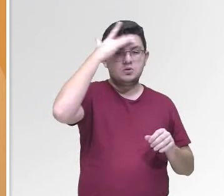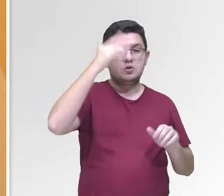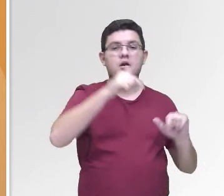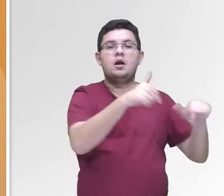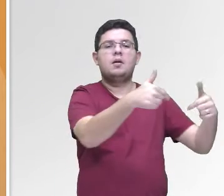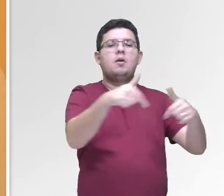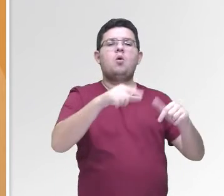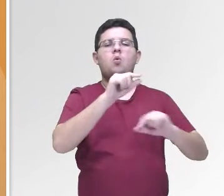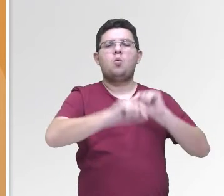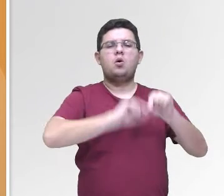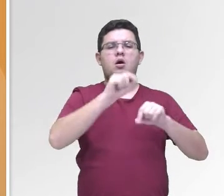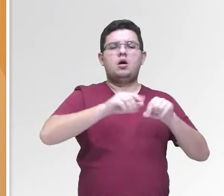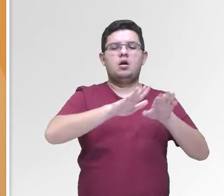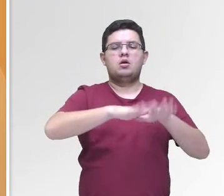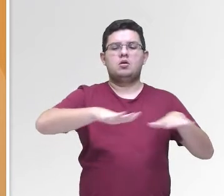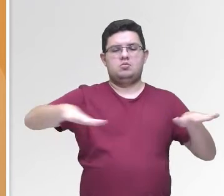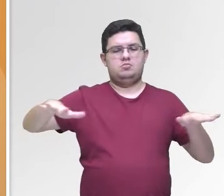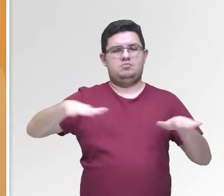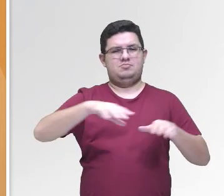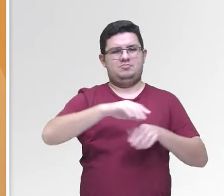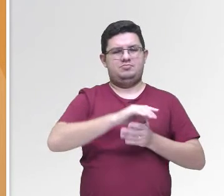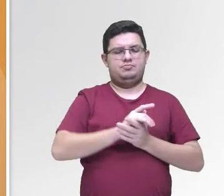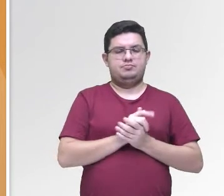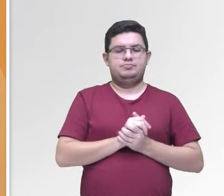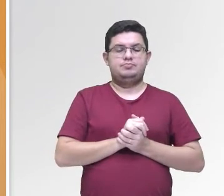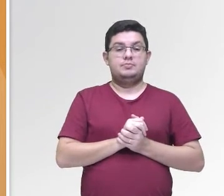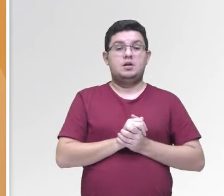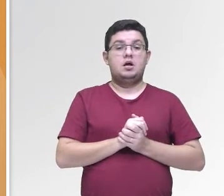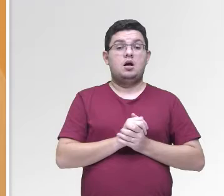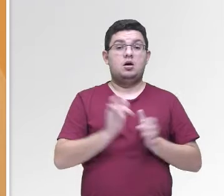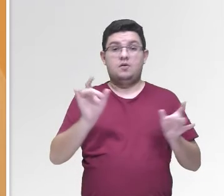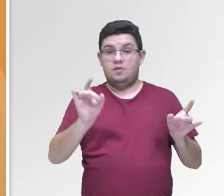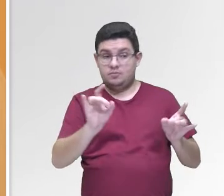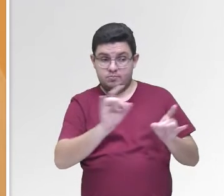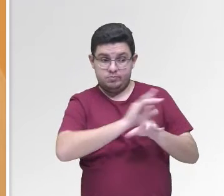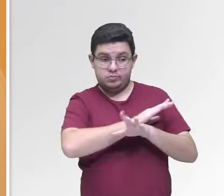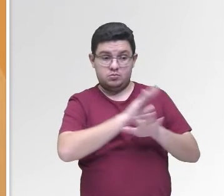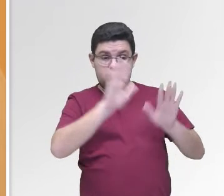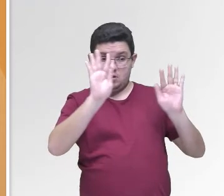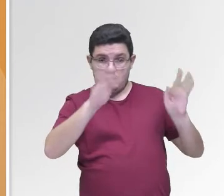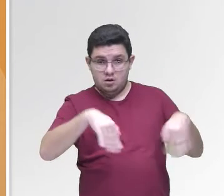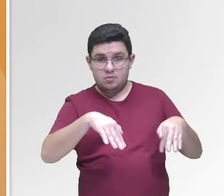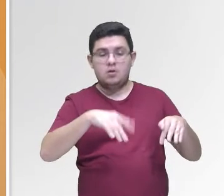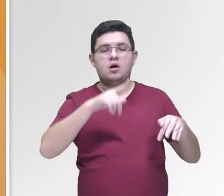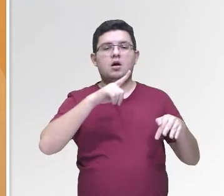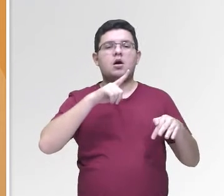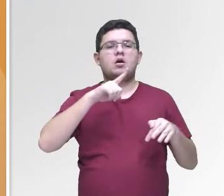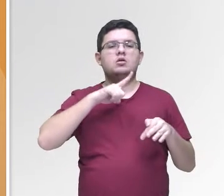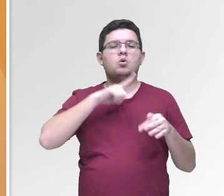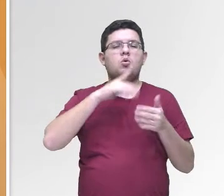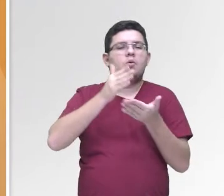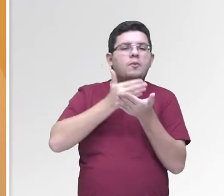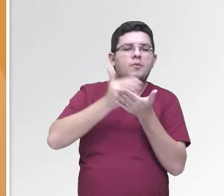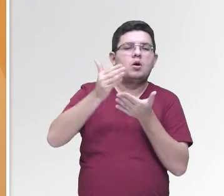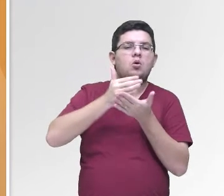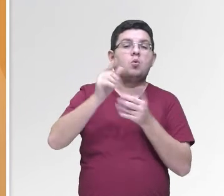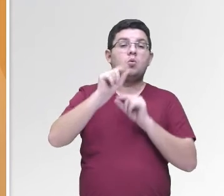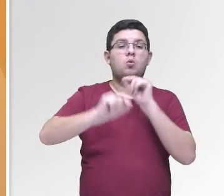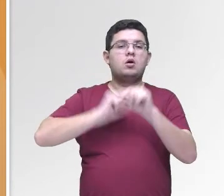após o fim do feudalismo, houve a expansão do capitalismo, principalmente no